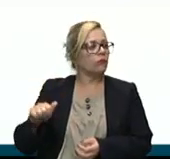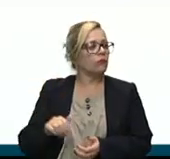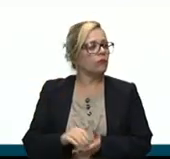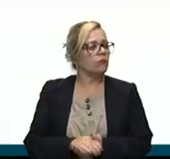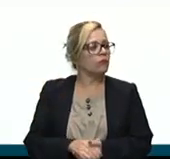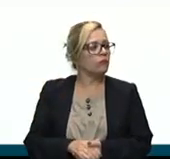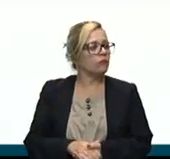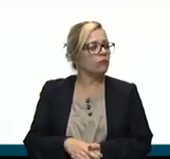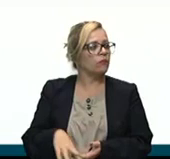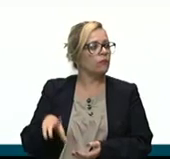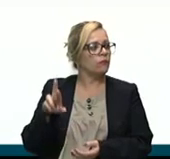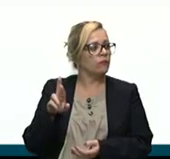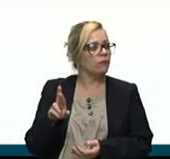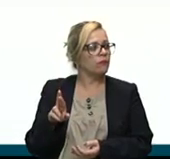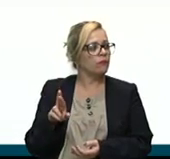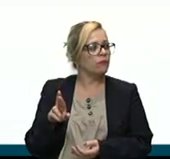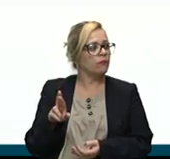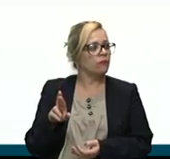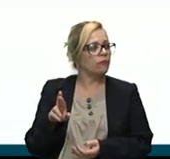R